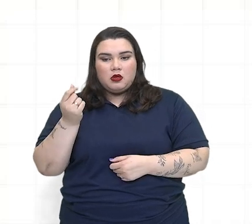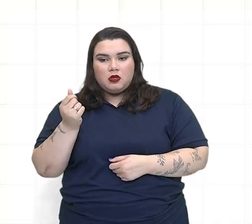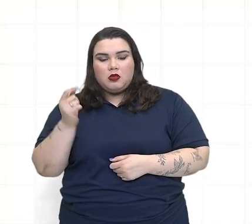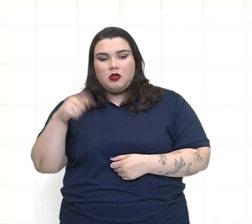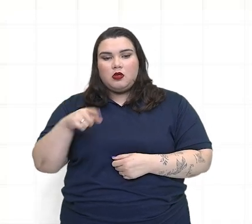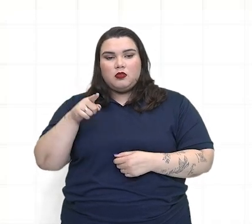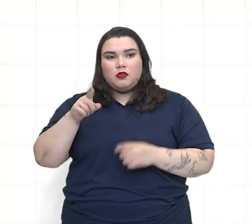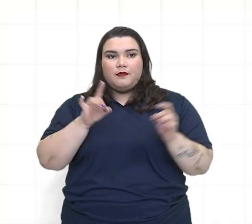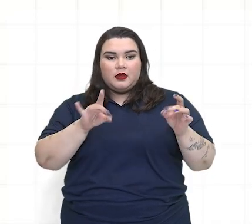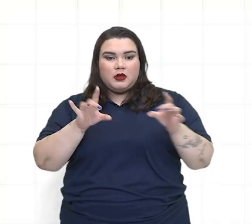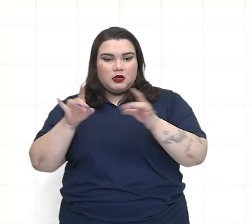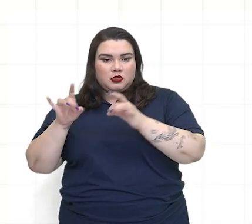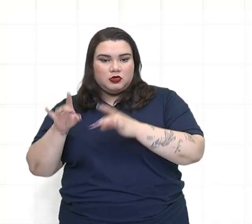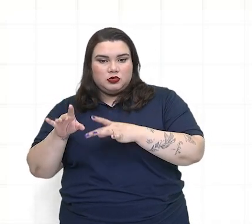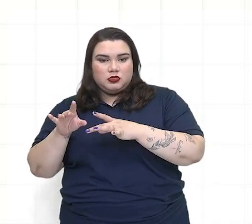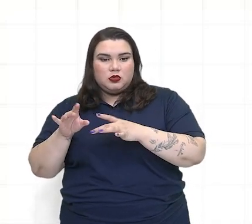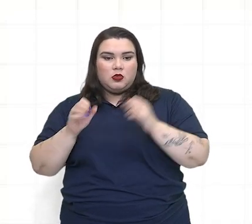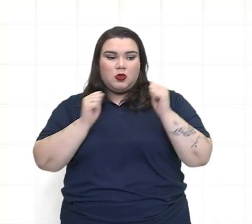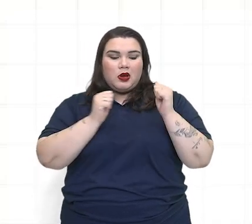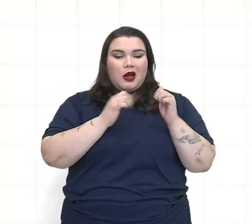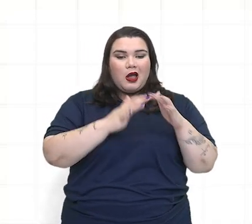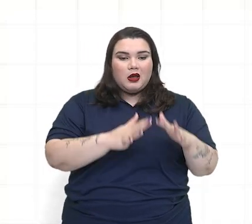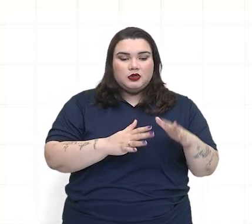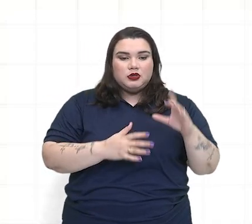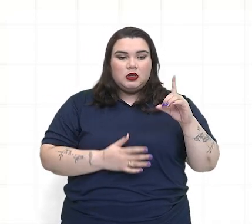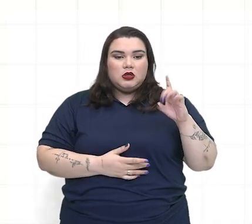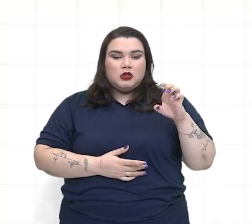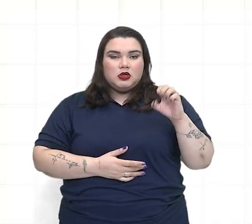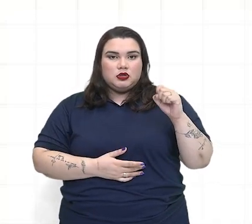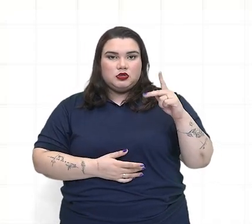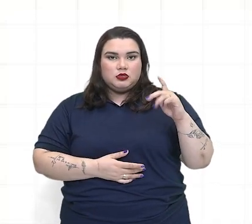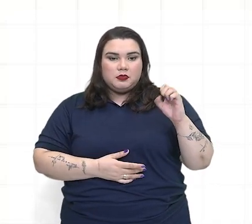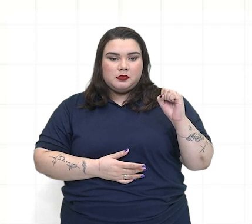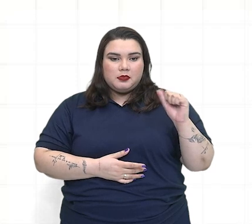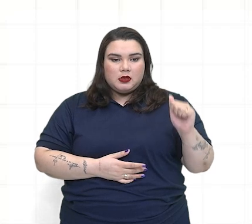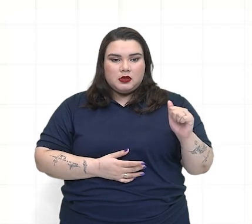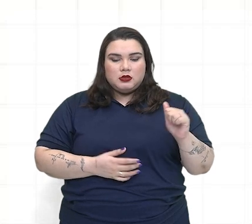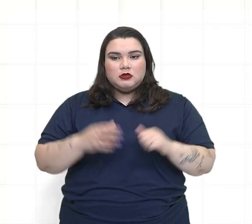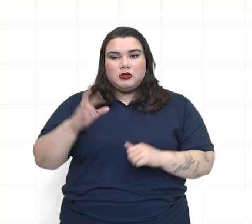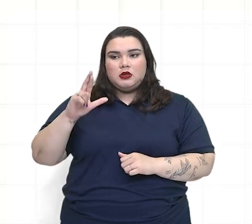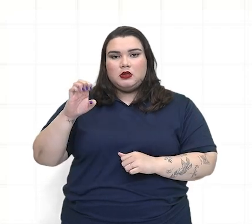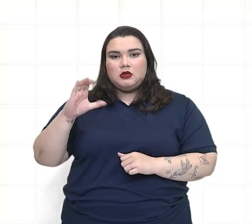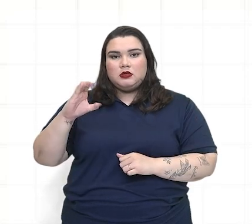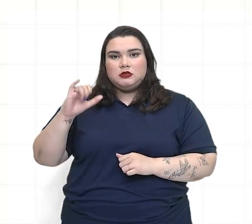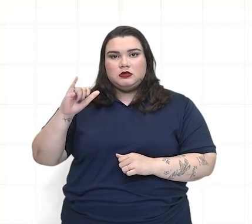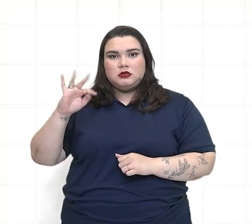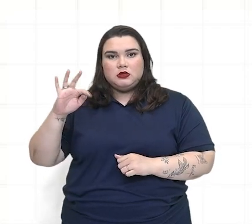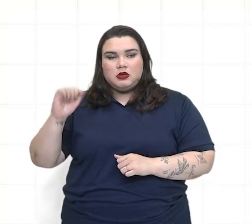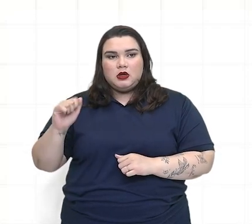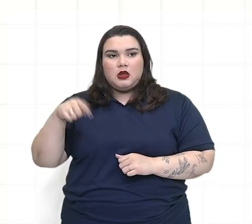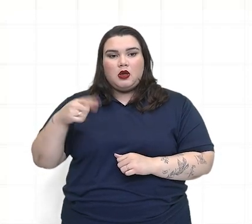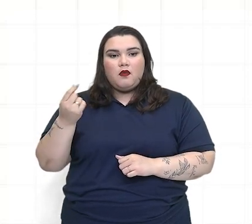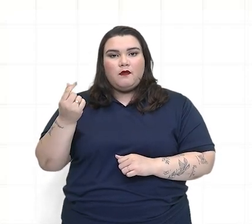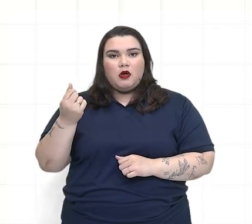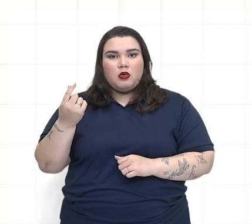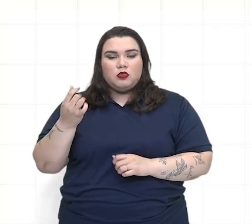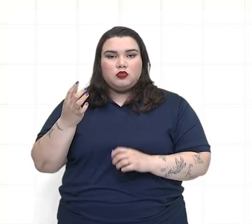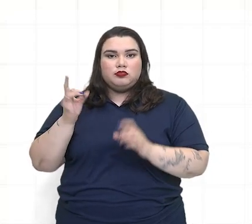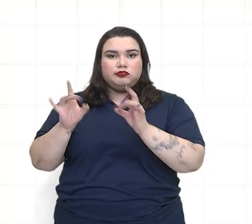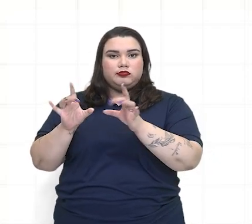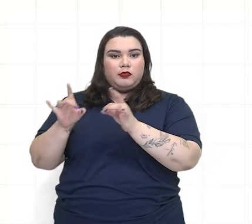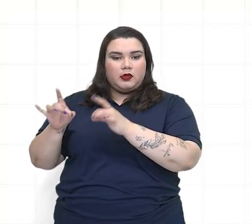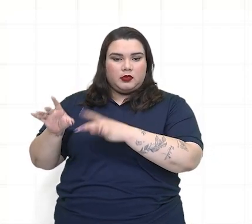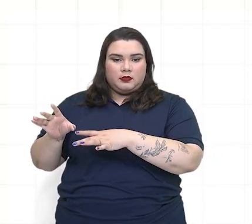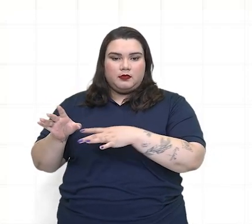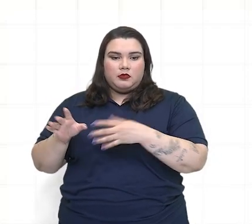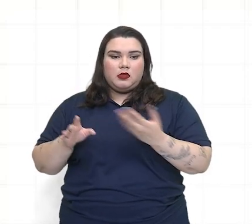o que tu vende e despesa é o que tu gasta, né? Seja para pagamento de funcionários, né, de serviços,